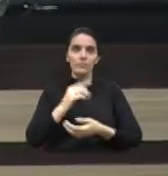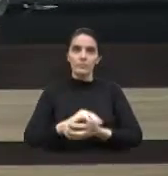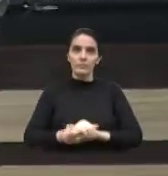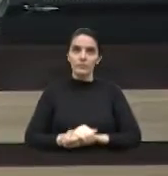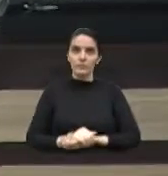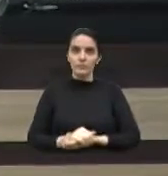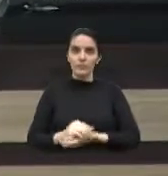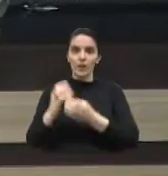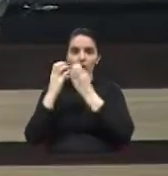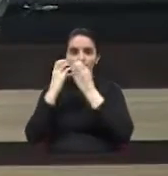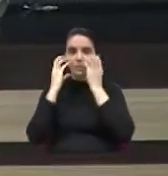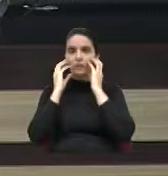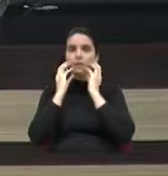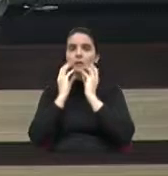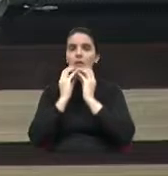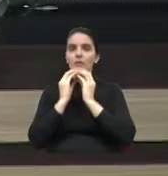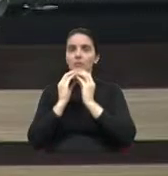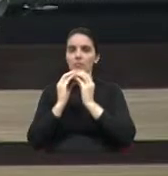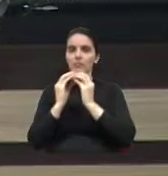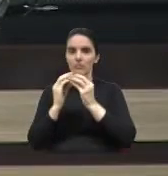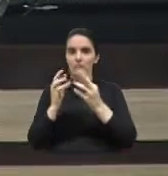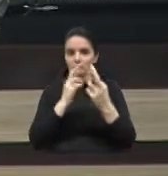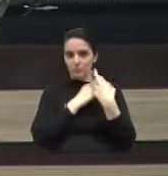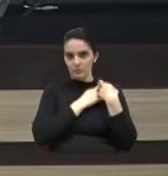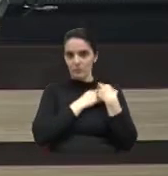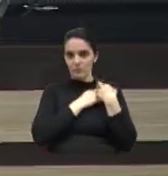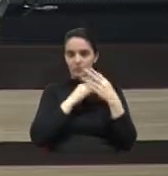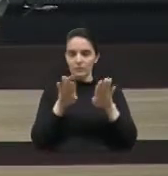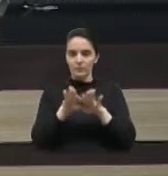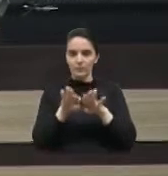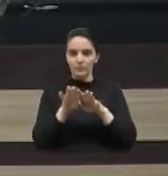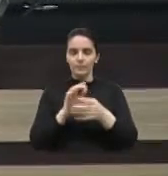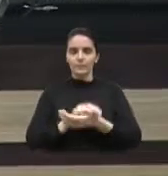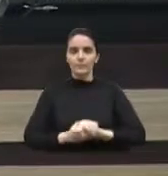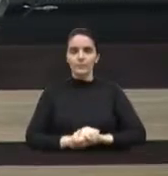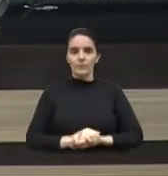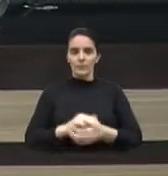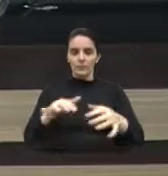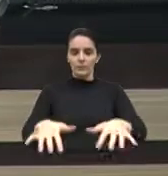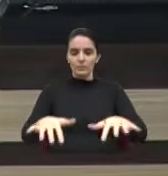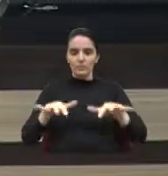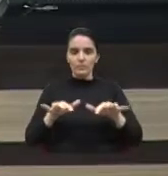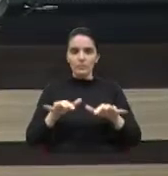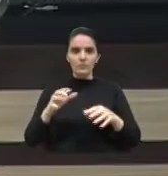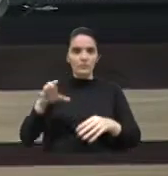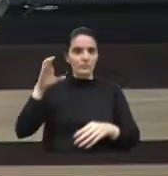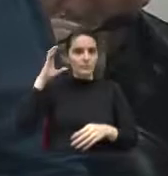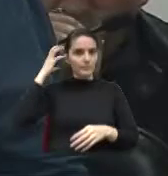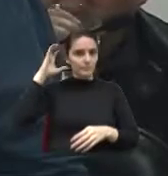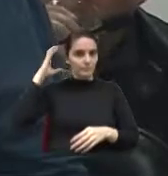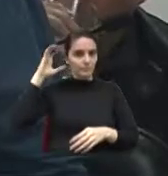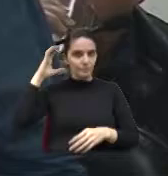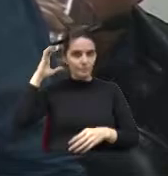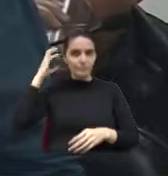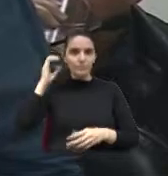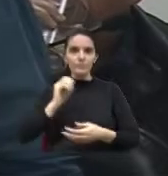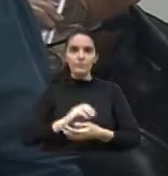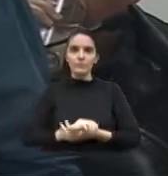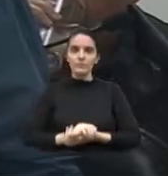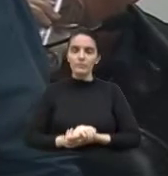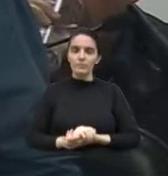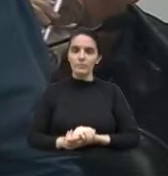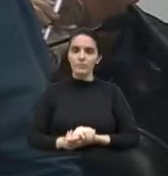vereador Mir do Lanche. Nobre presidente, nobres pares, público que nos ouve pela rádio. A ideia